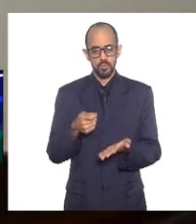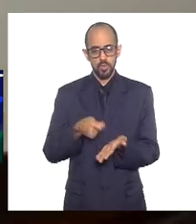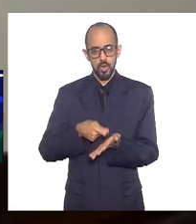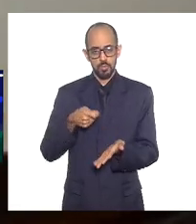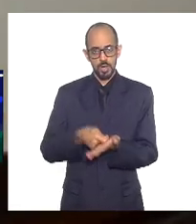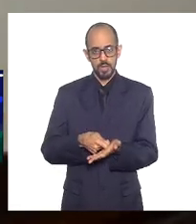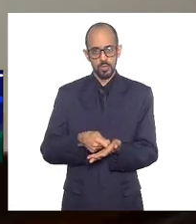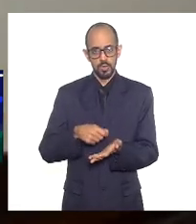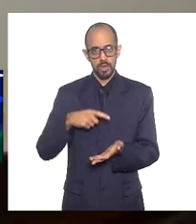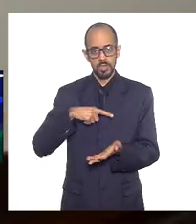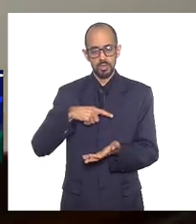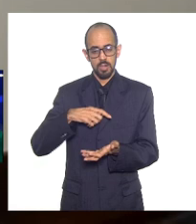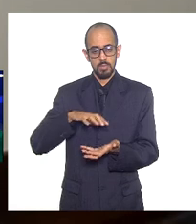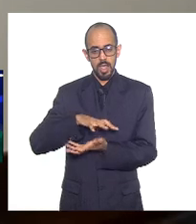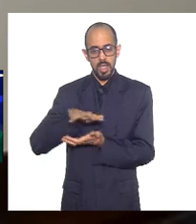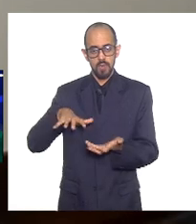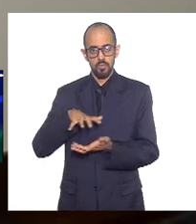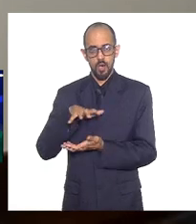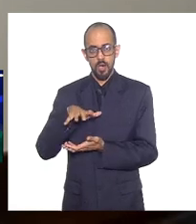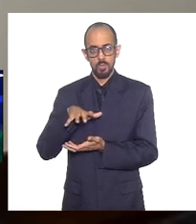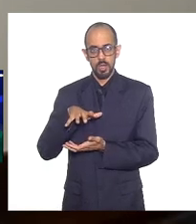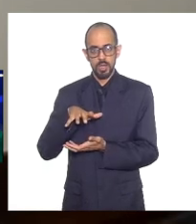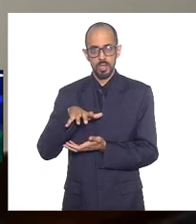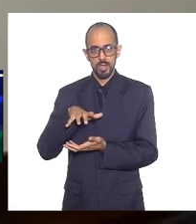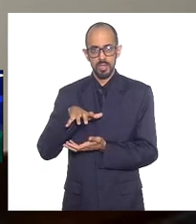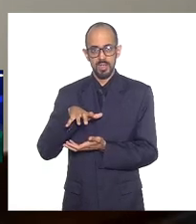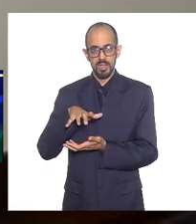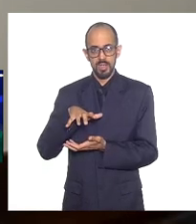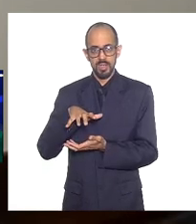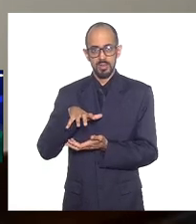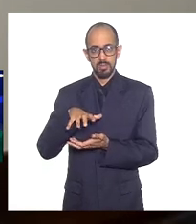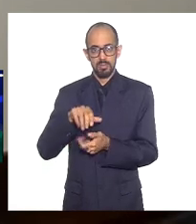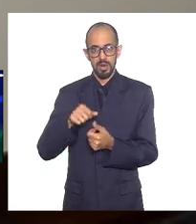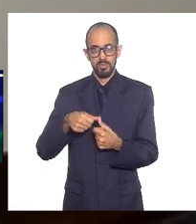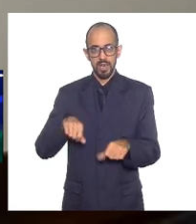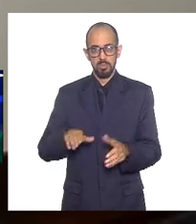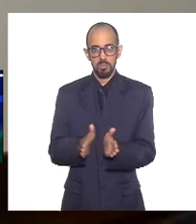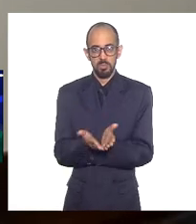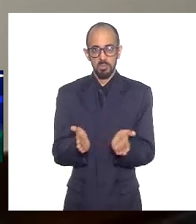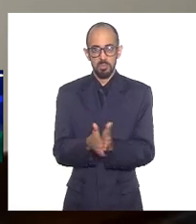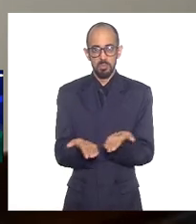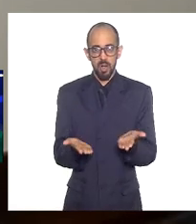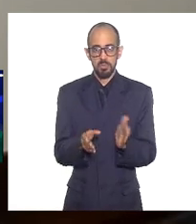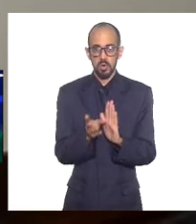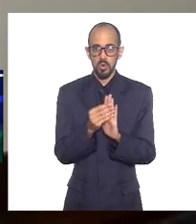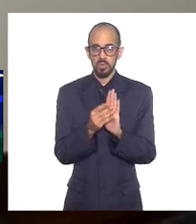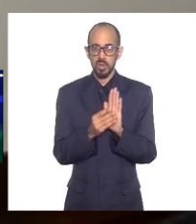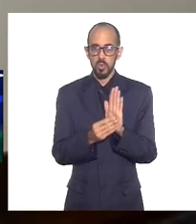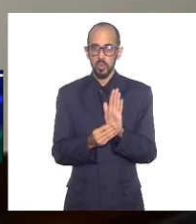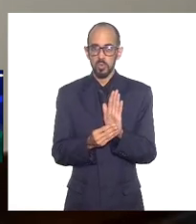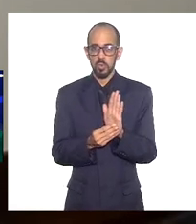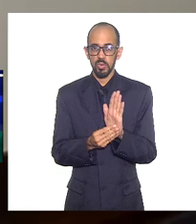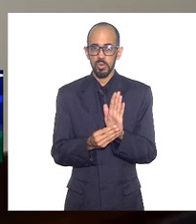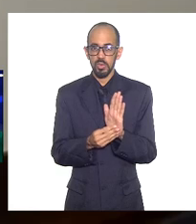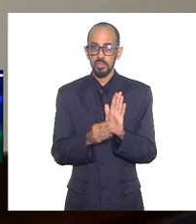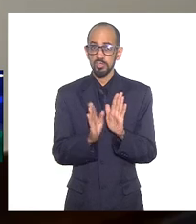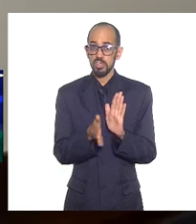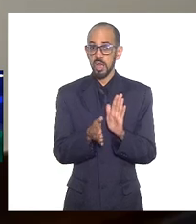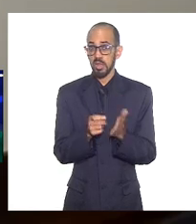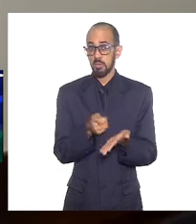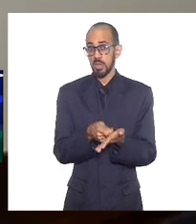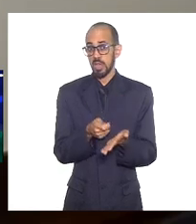uma reforma para fazer o quê? Para empobrecer o currículo. Tipo assim, já que é